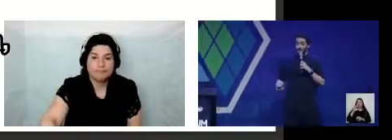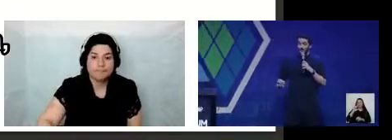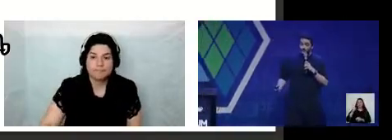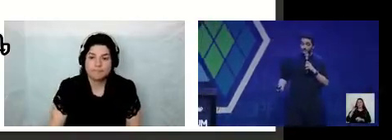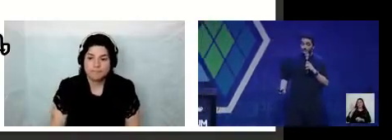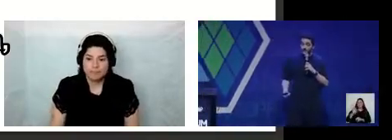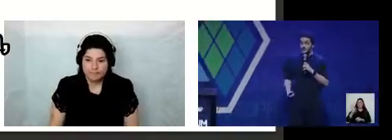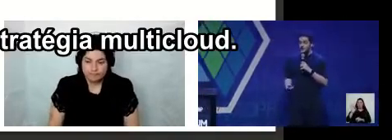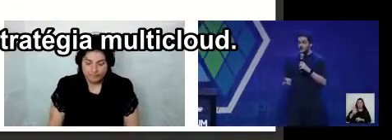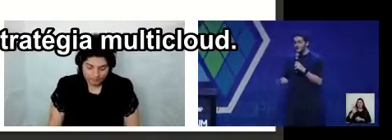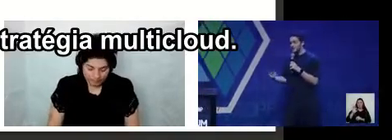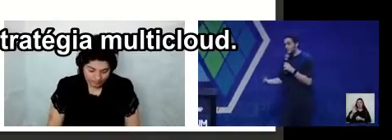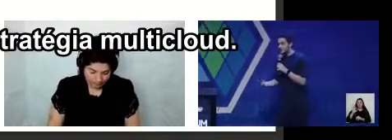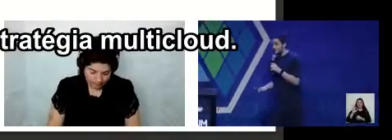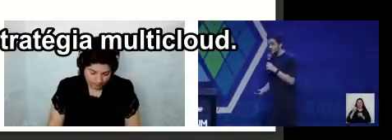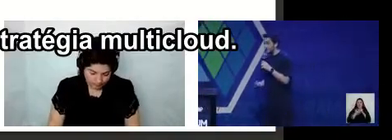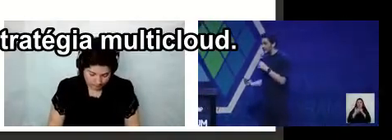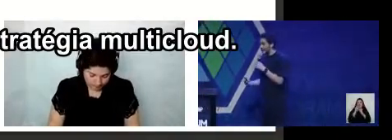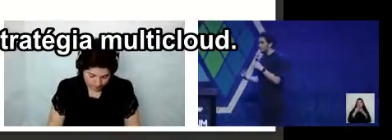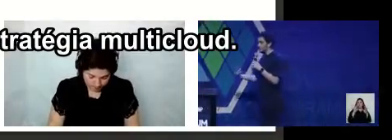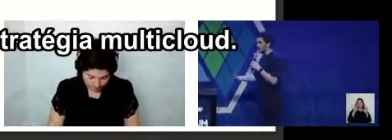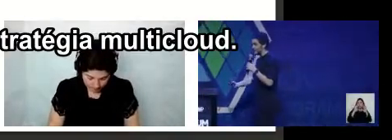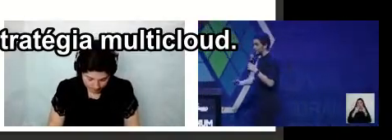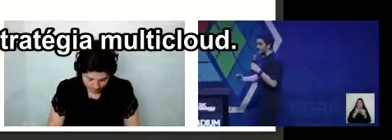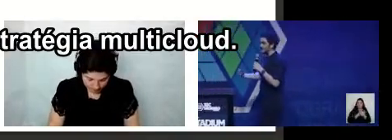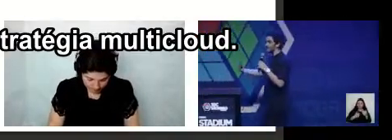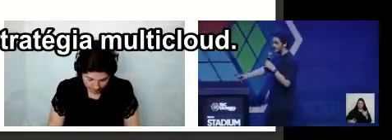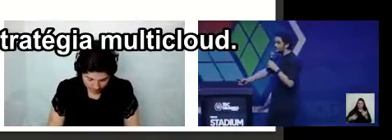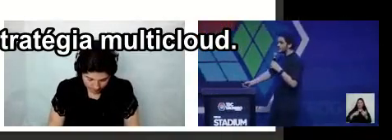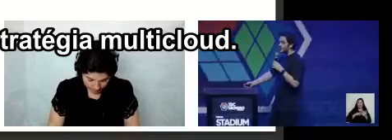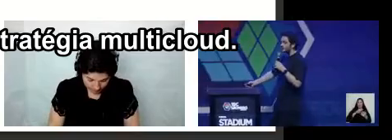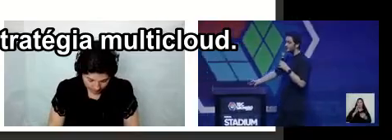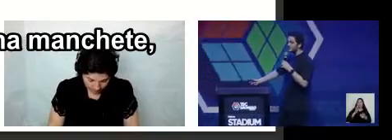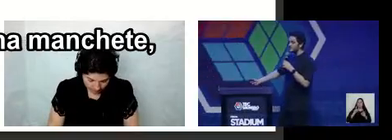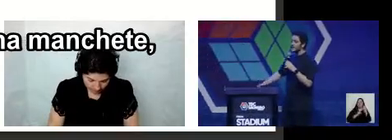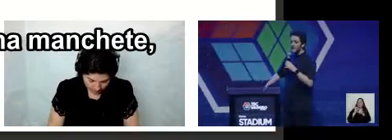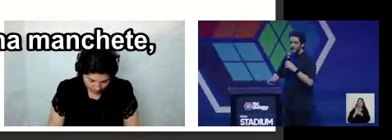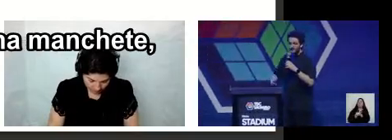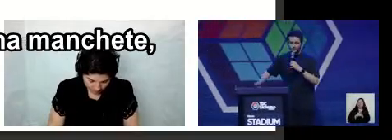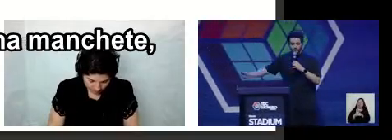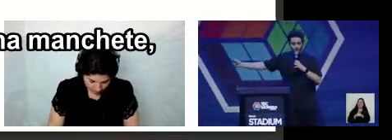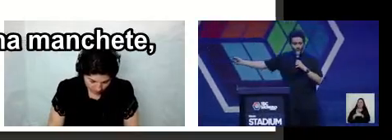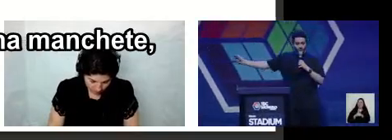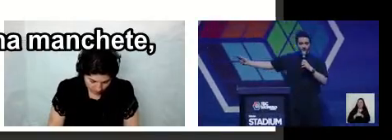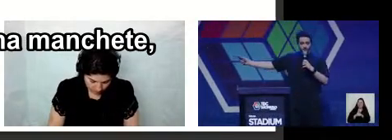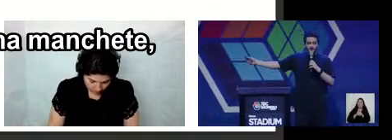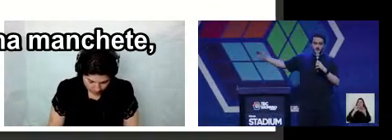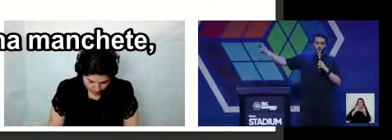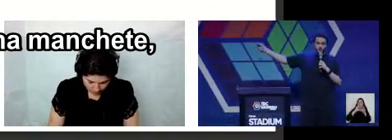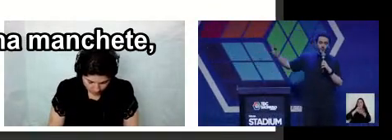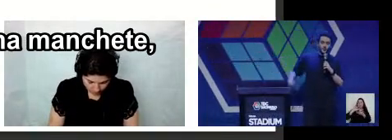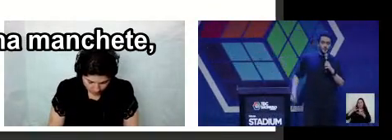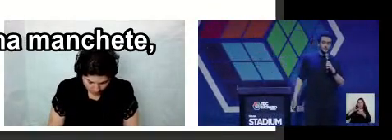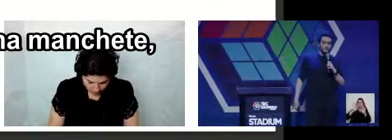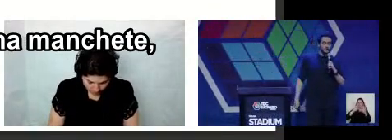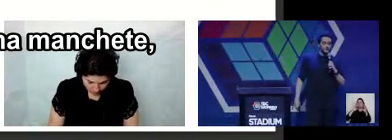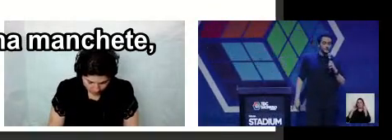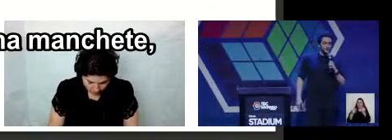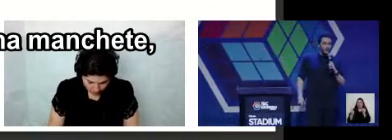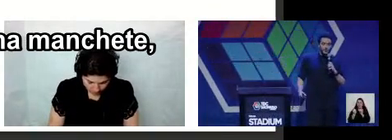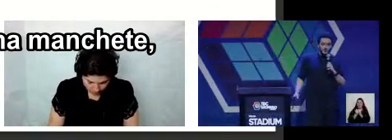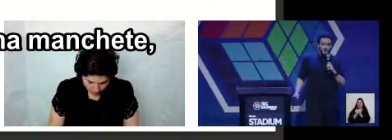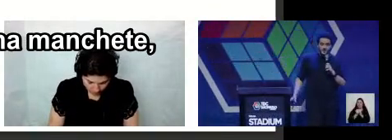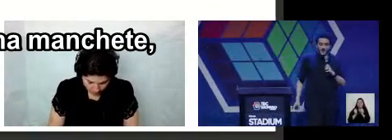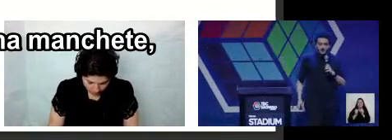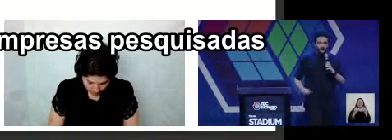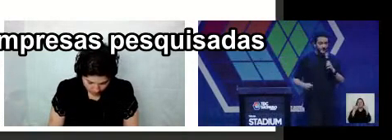usando nuvem pública já estão adotando ou já adotaram uma estratégia multi-cloud. E aí faz tem uma ligação com